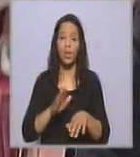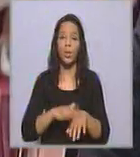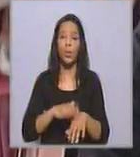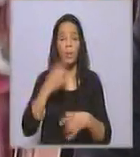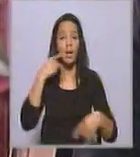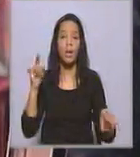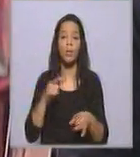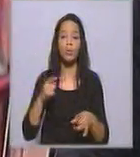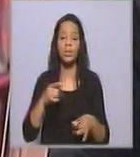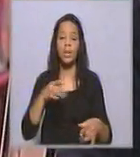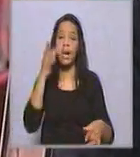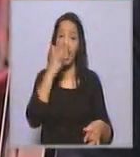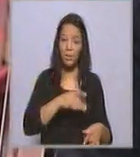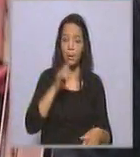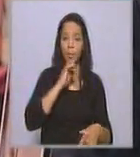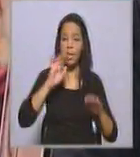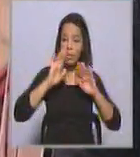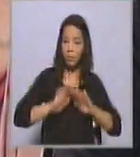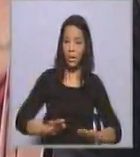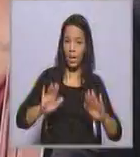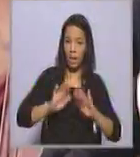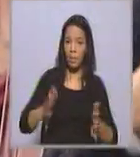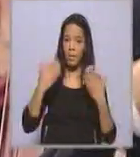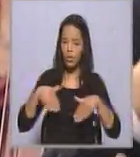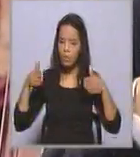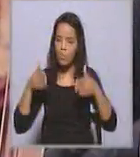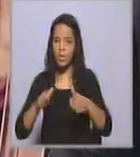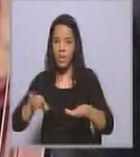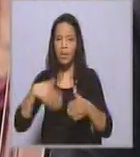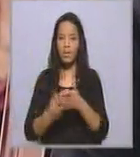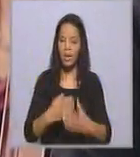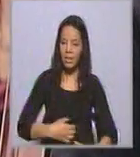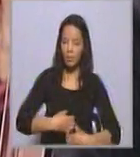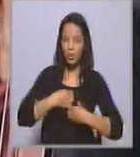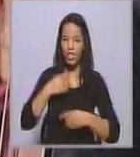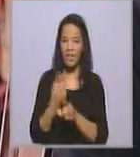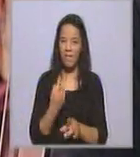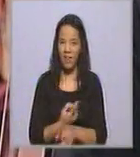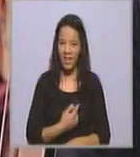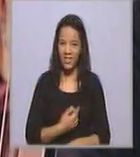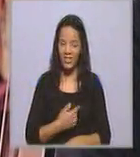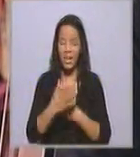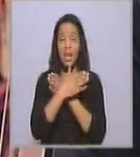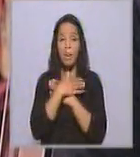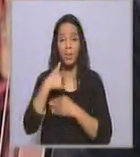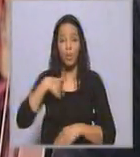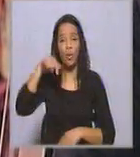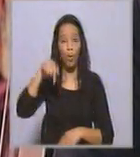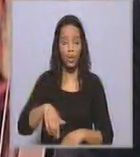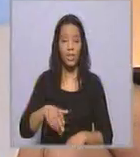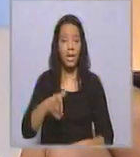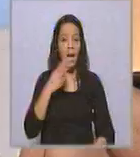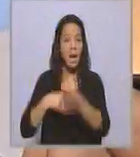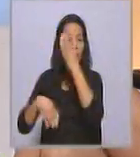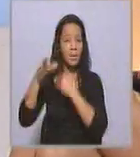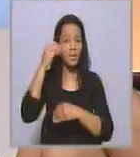os ritmos africanos podem ser calmos, mas também bem incisivos, não é? Transmitem aquelas emoções. Meu amigo, eu hoje aprendi com ele a